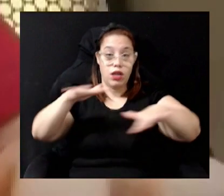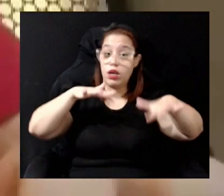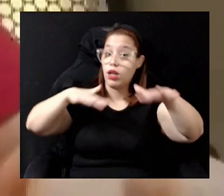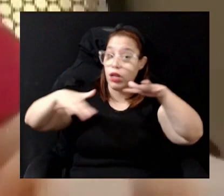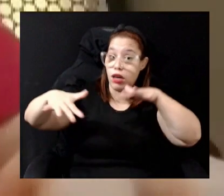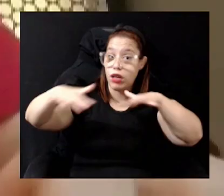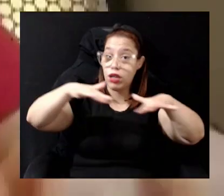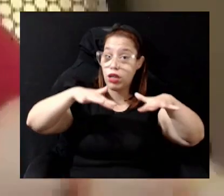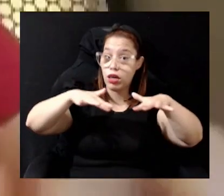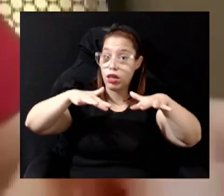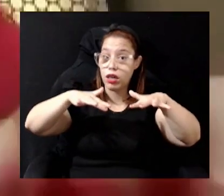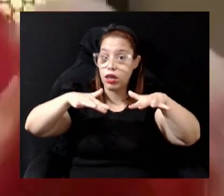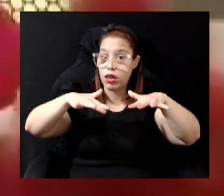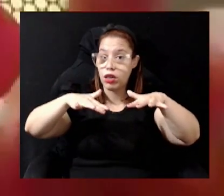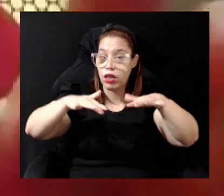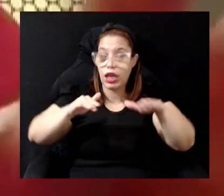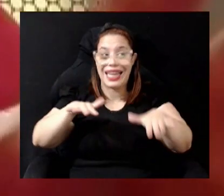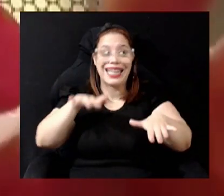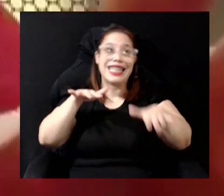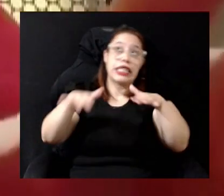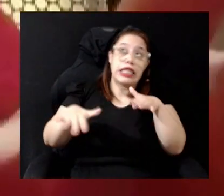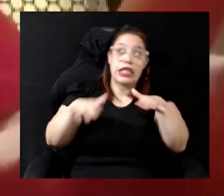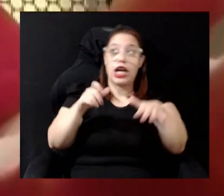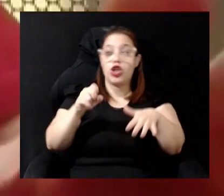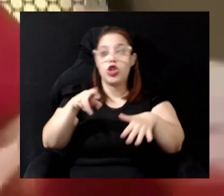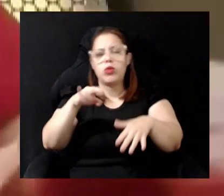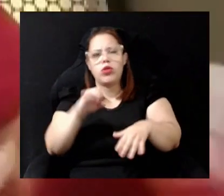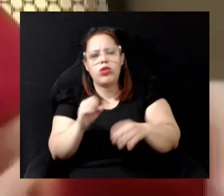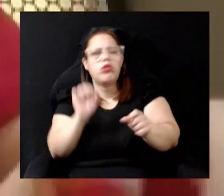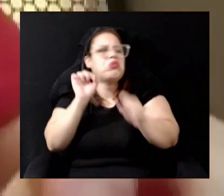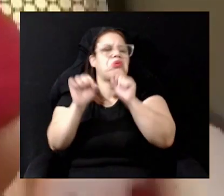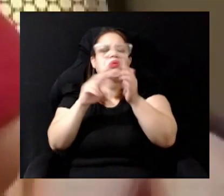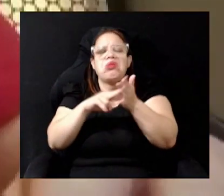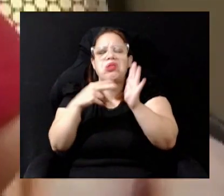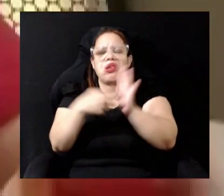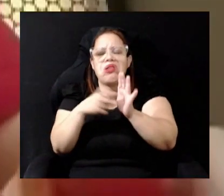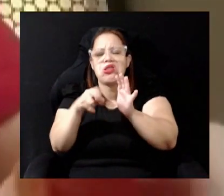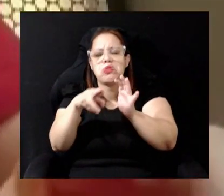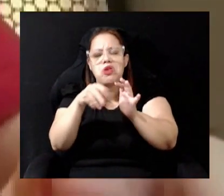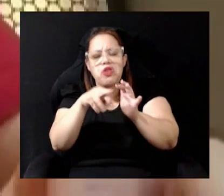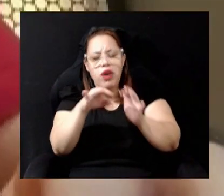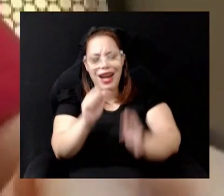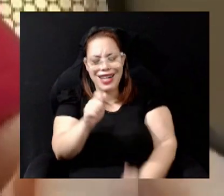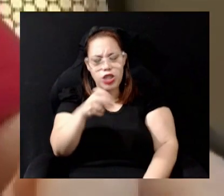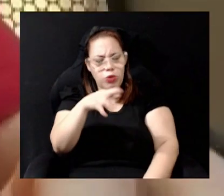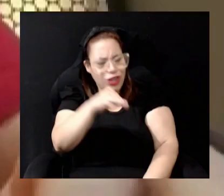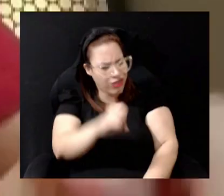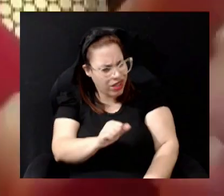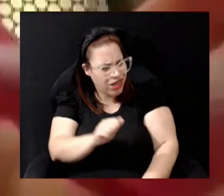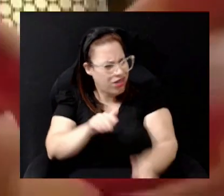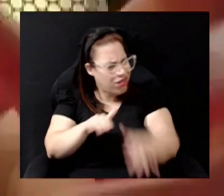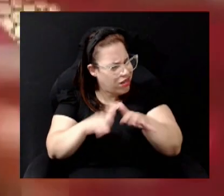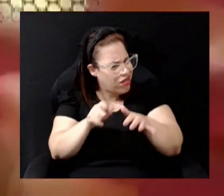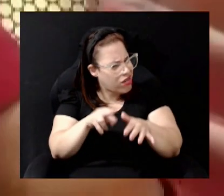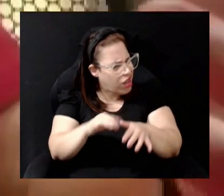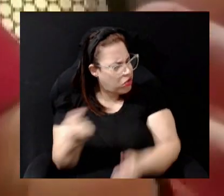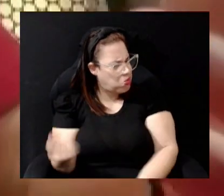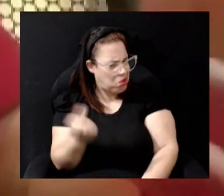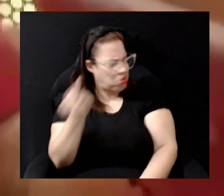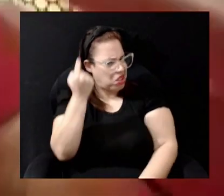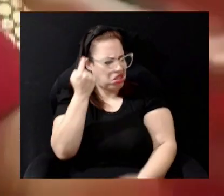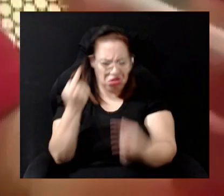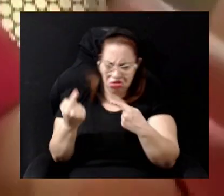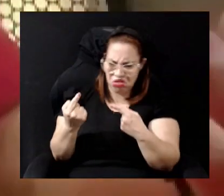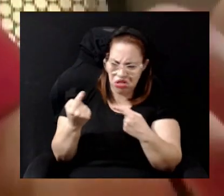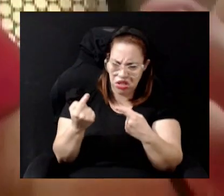considerada instável. O que significa, né, uma atmosfera instável para a formação de um furacão? Bom, o ar